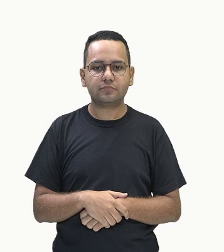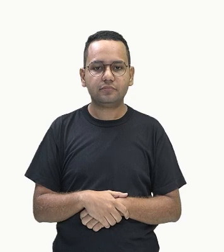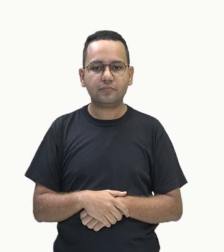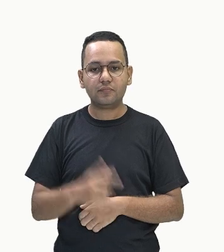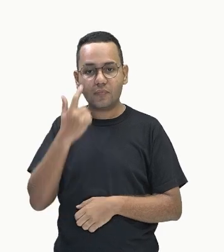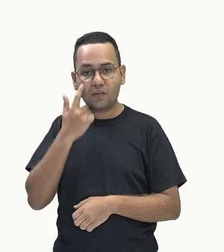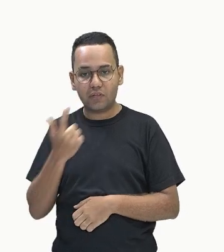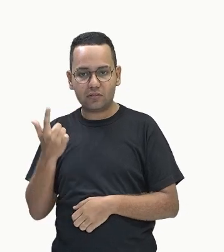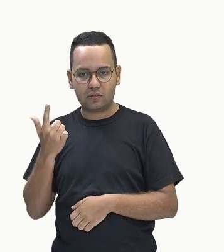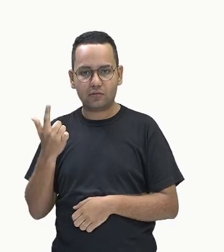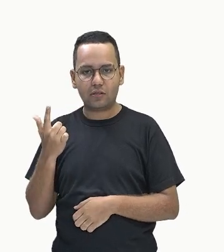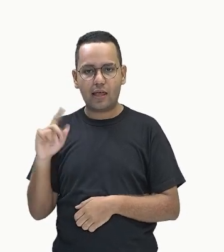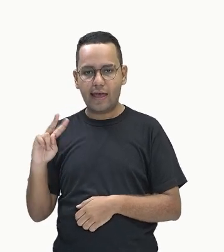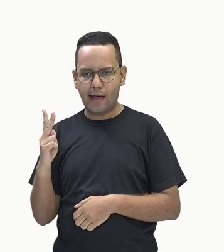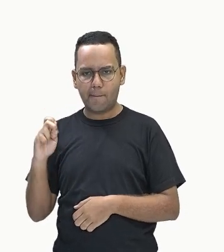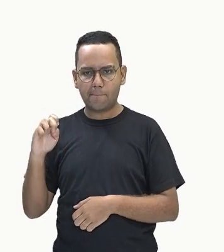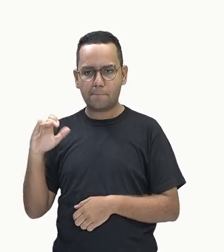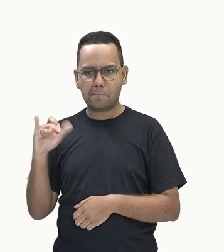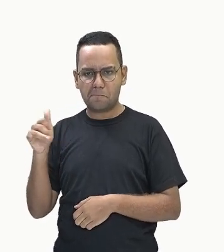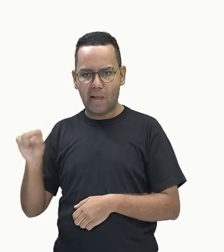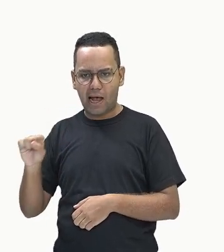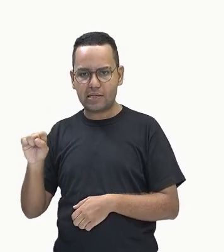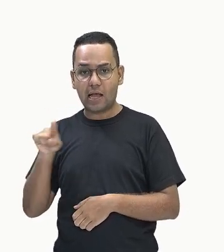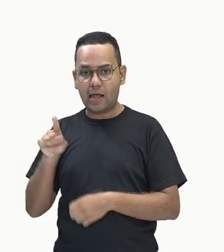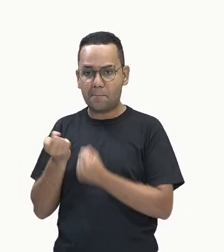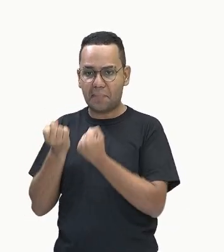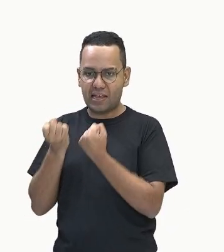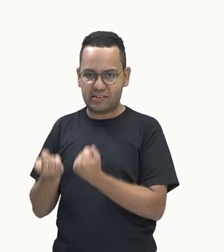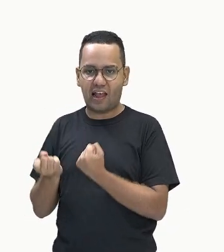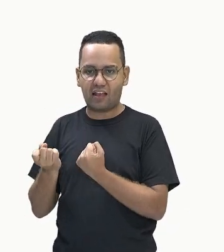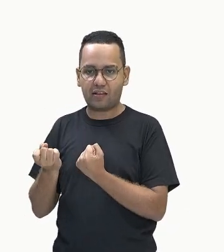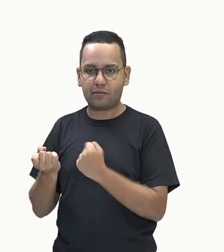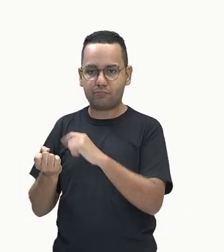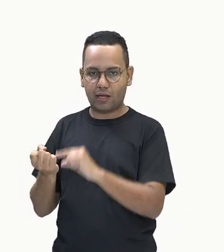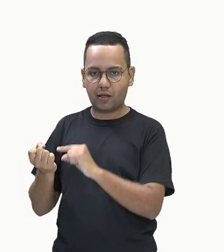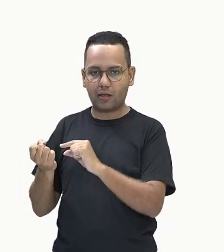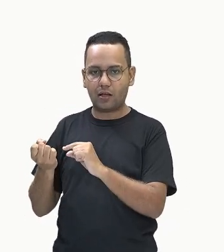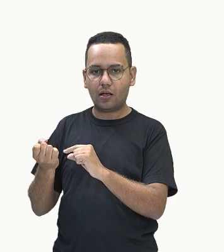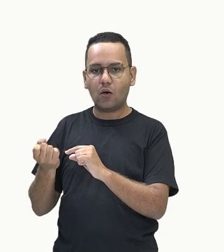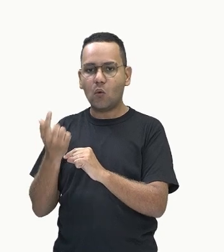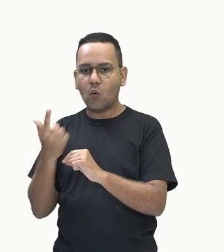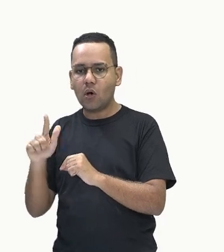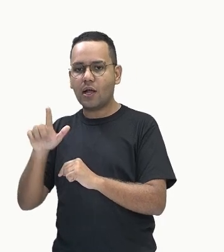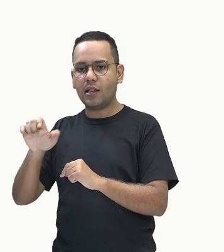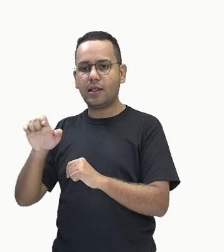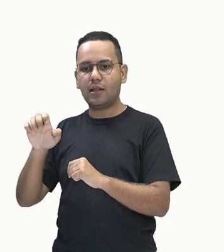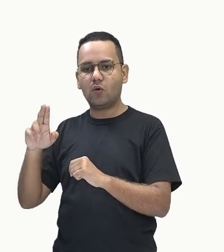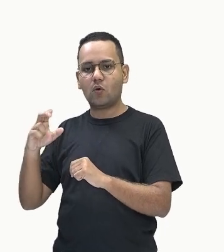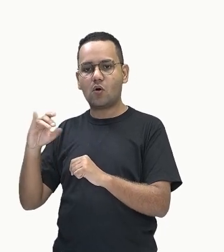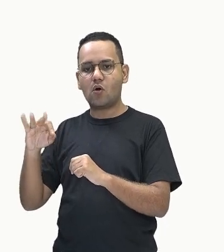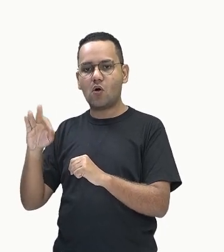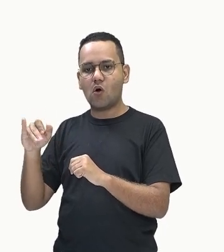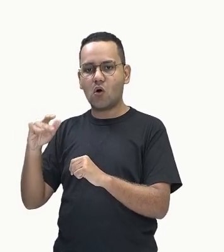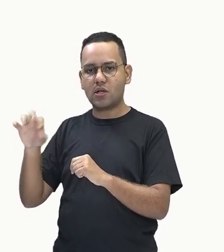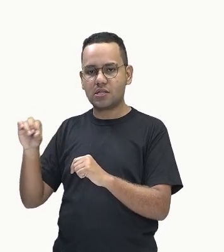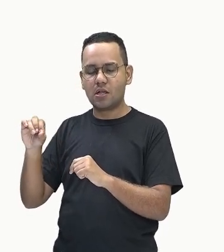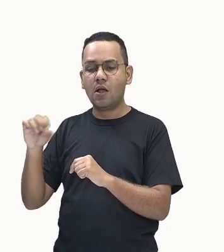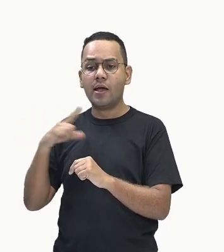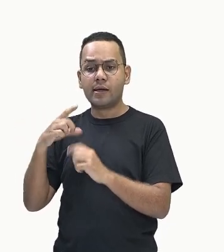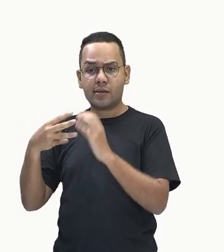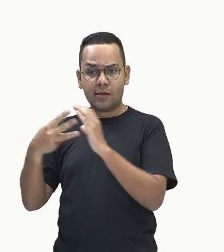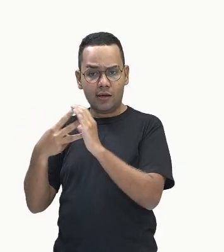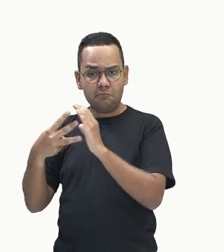mais pesadas, elas se concentraram aqui na parte de baixo. Já os leucócitos, que são células um pouco maiores, mas